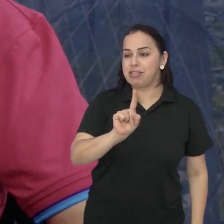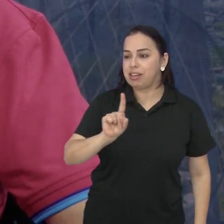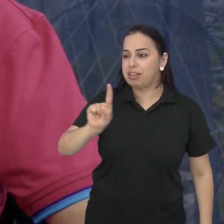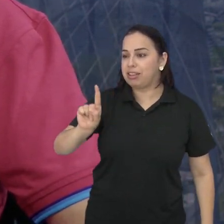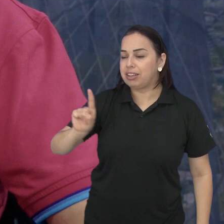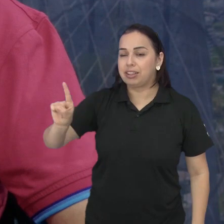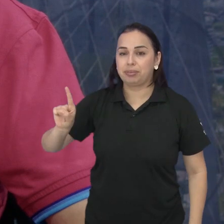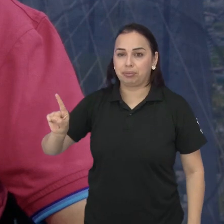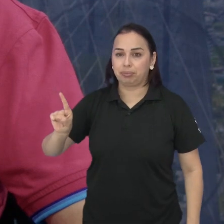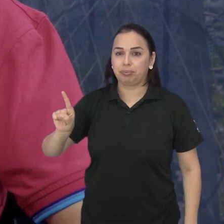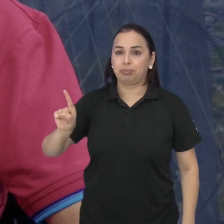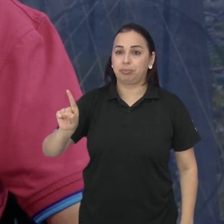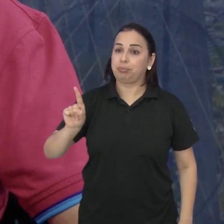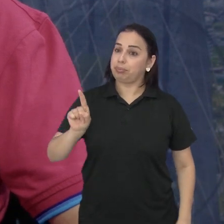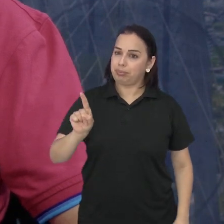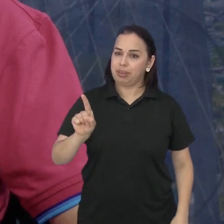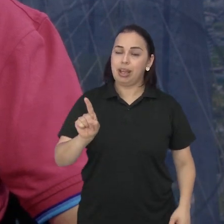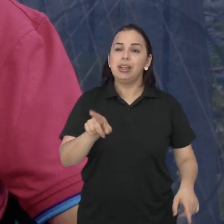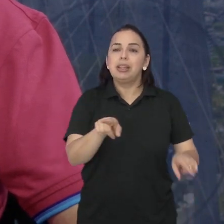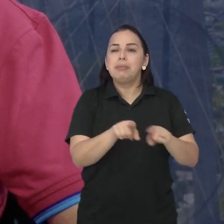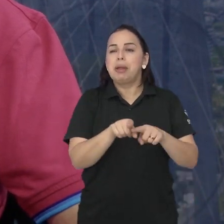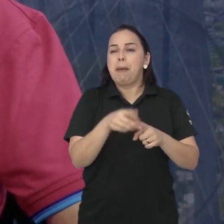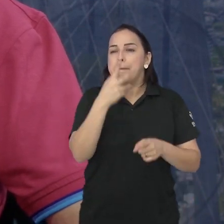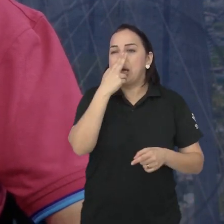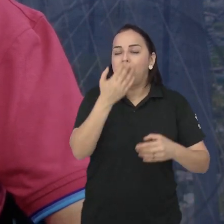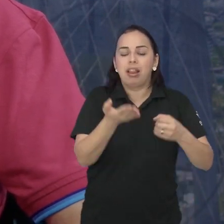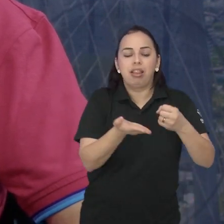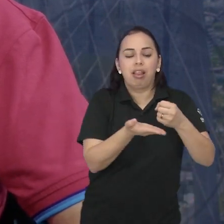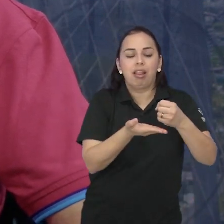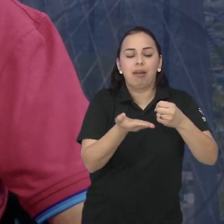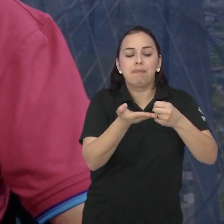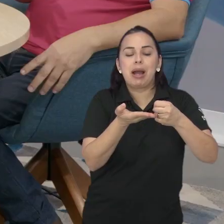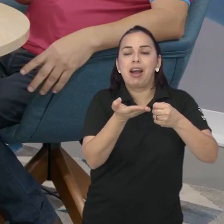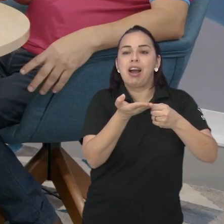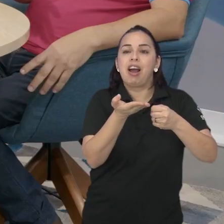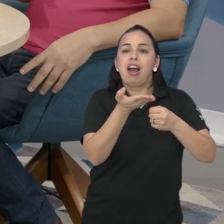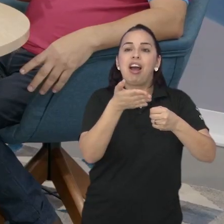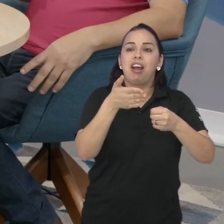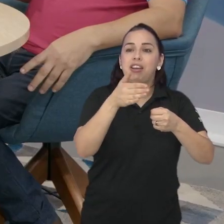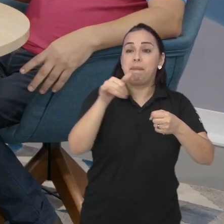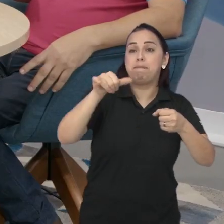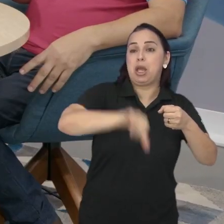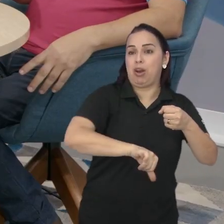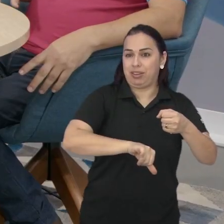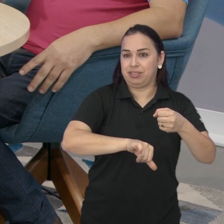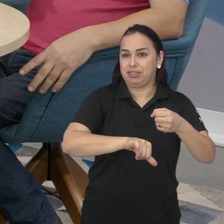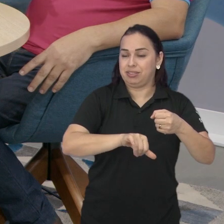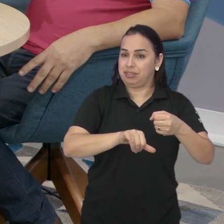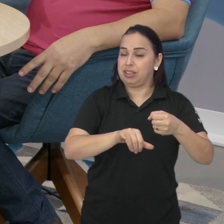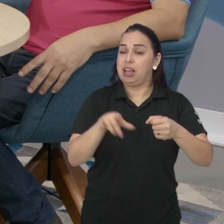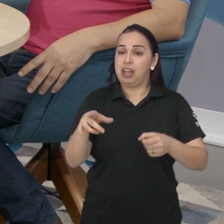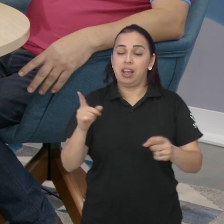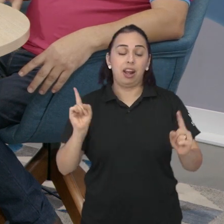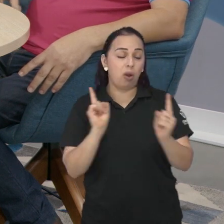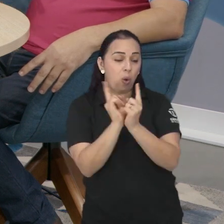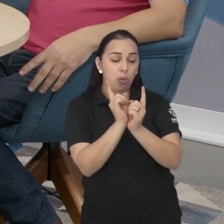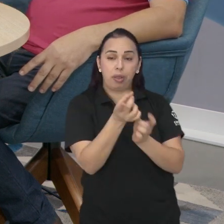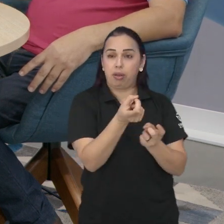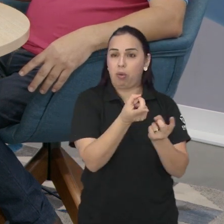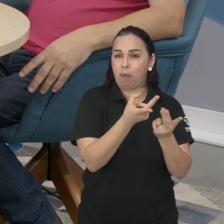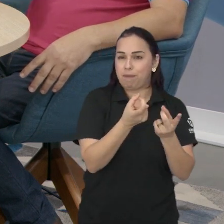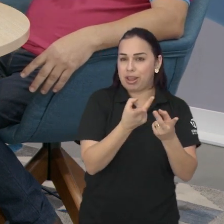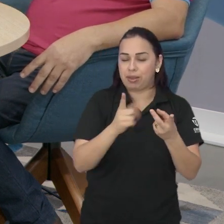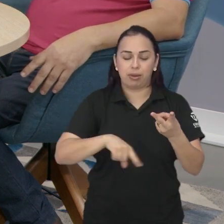nos estágios do mercado, dito mercado da droga, seja como vendedor,